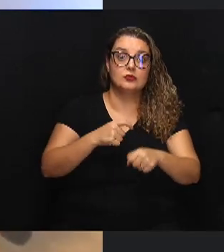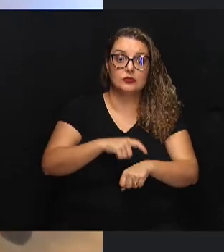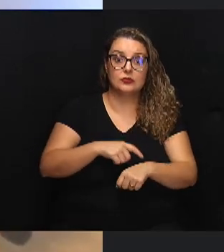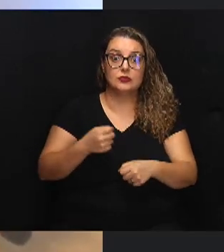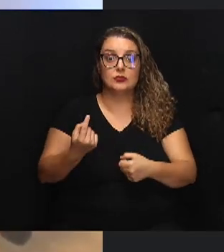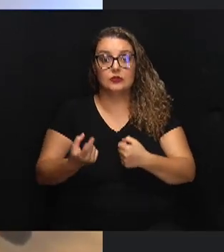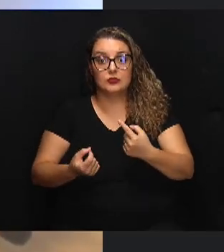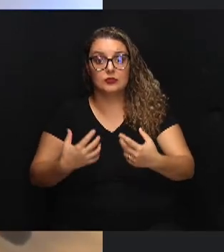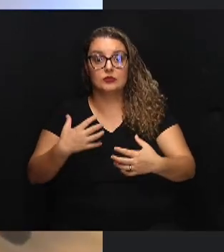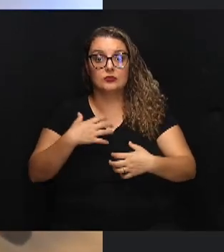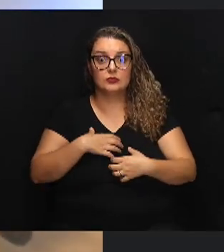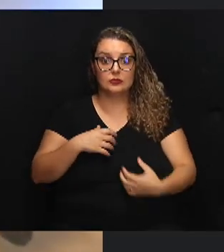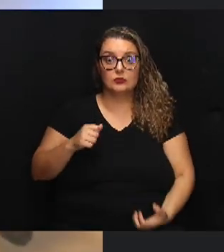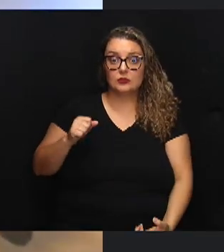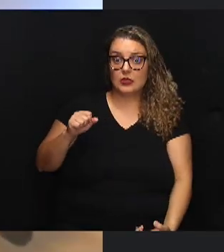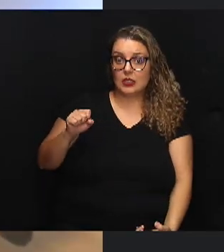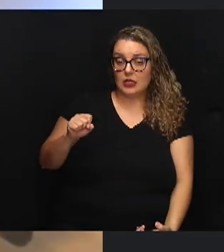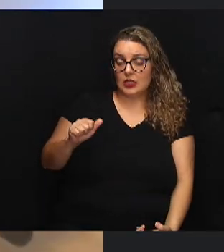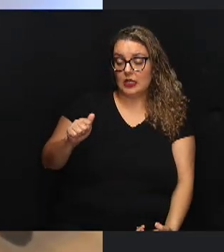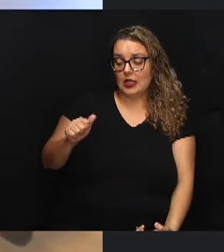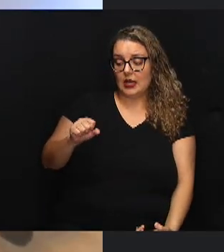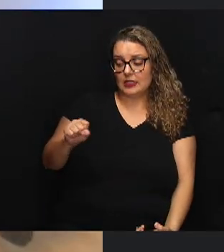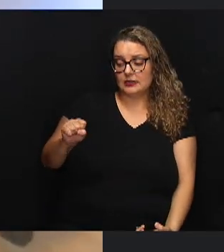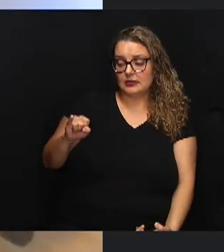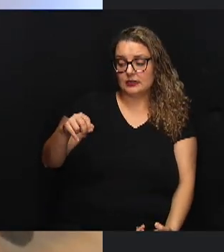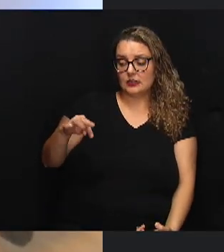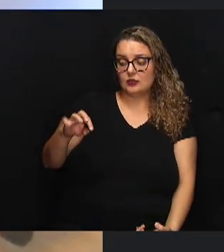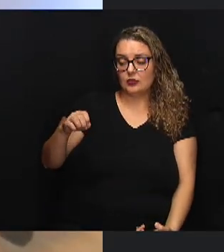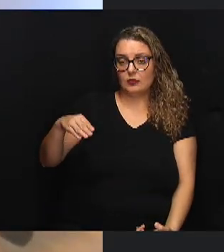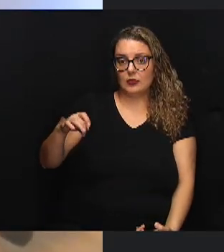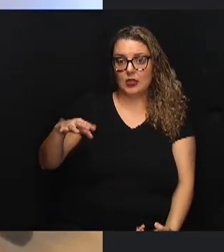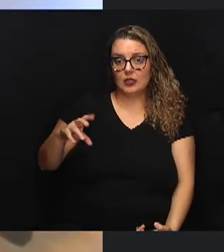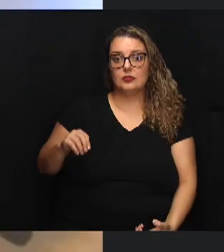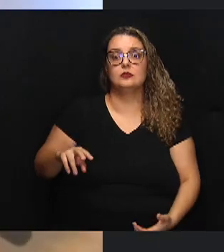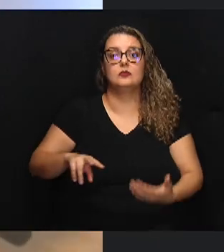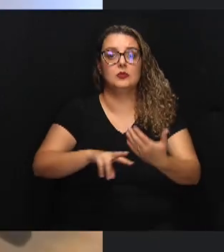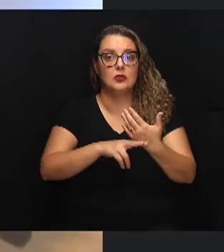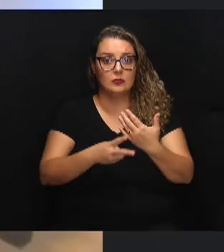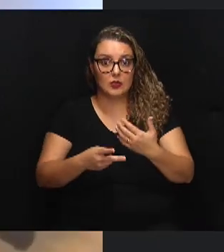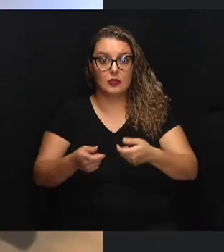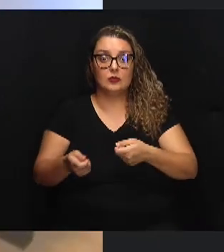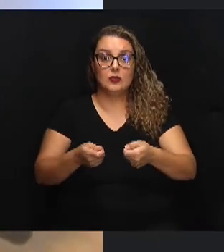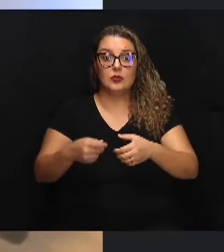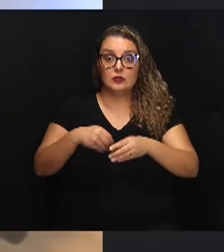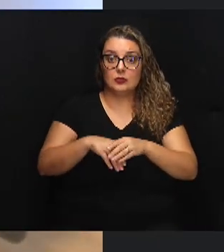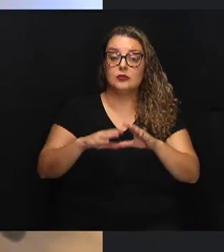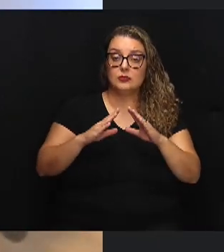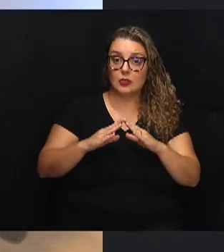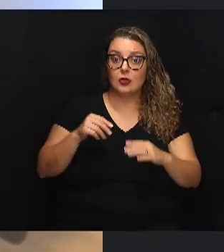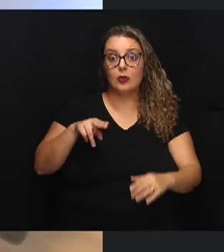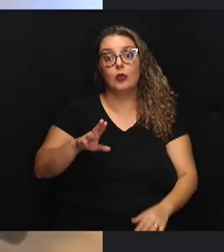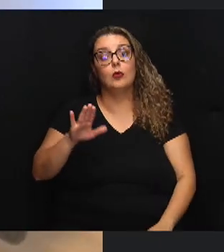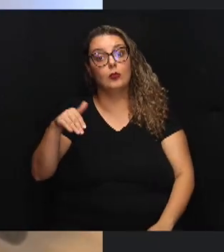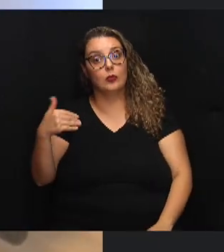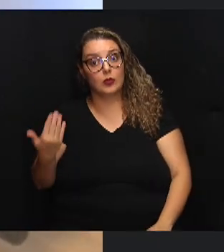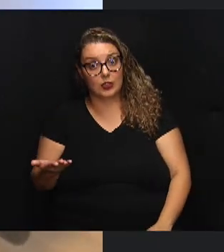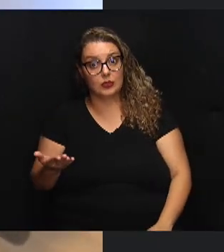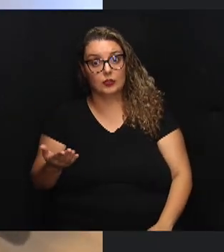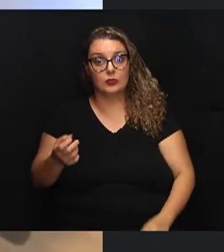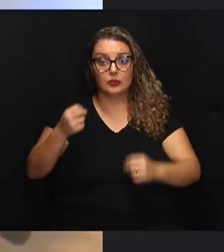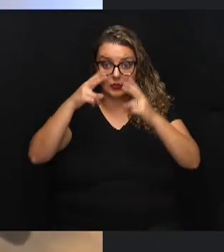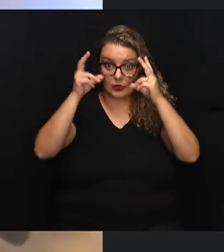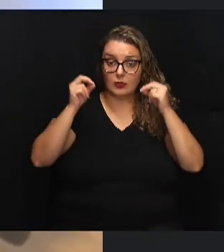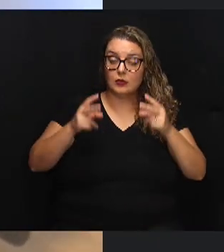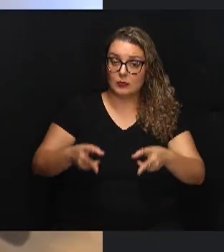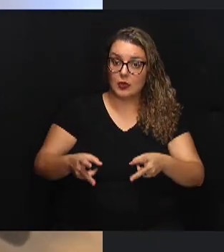algum sintomático para que esse paciente simplesmente contorne esses efeitos colaterais no seu domicílio, ou quando essa enfermeira